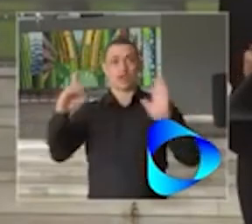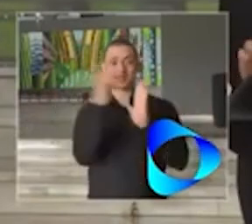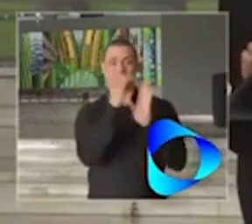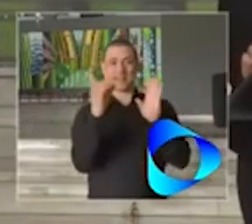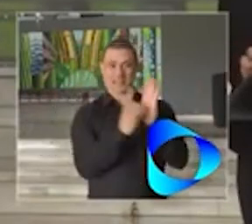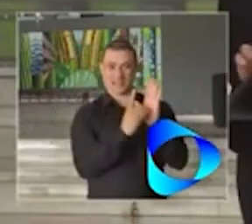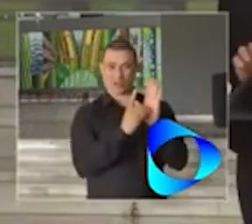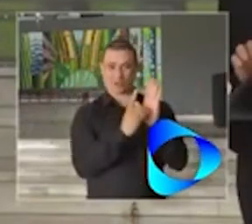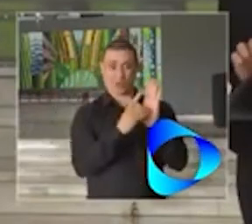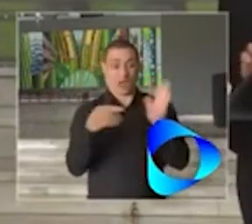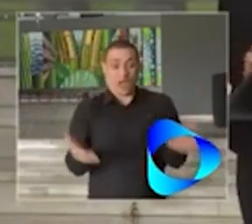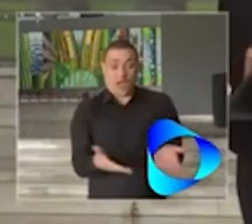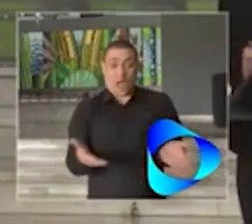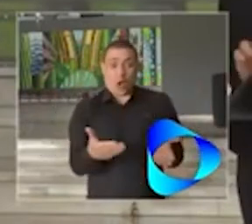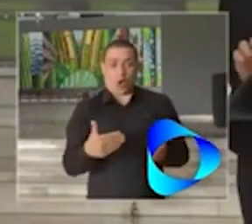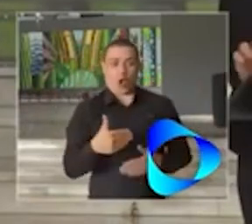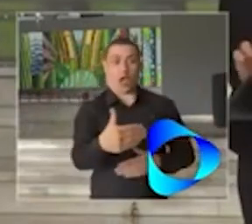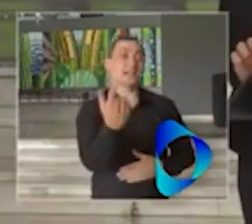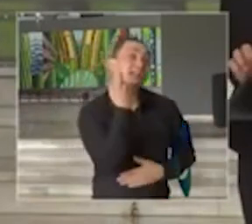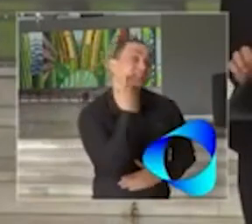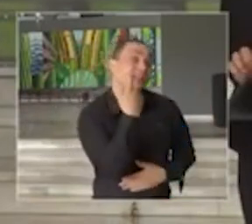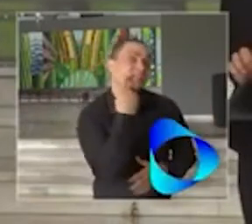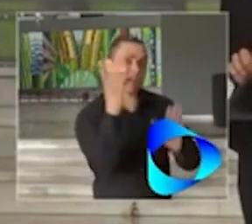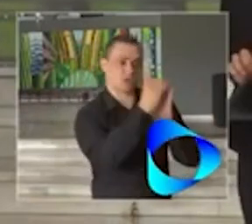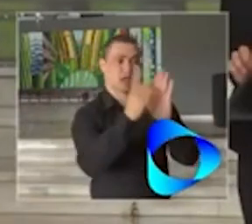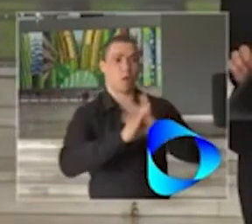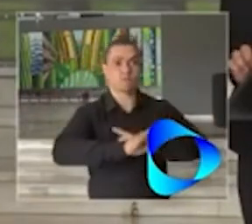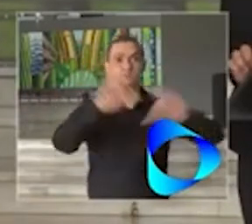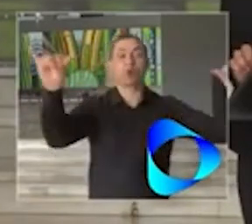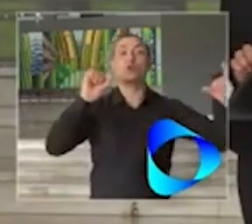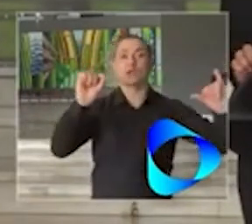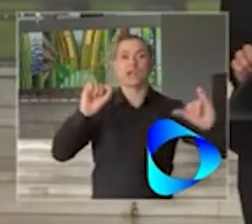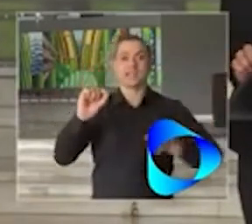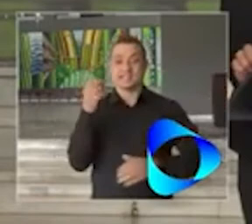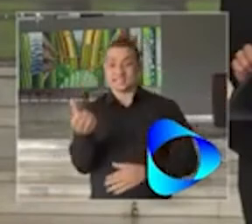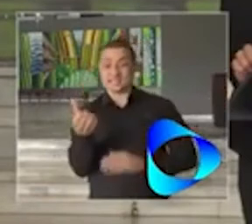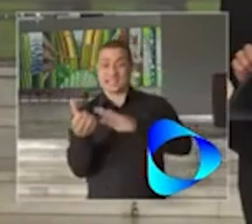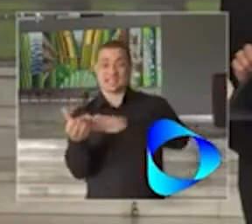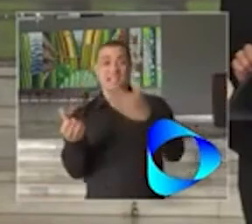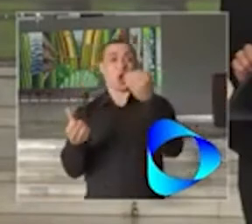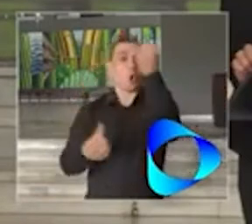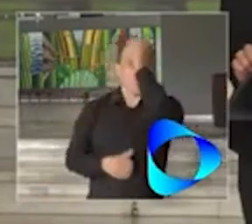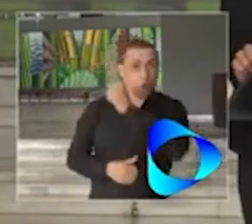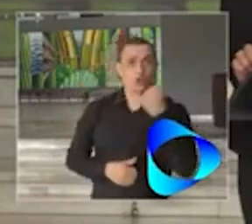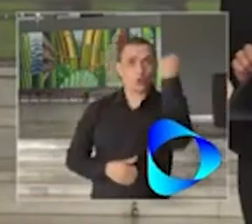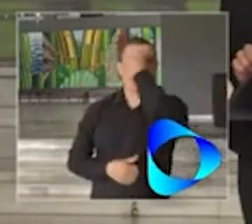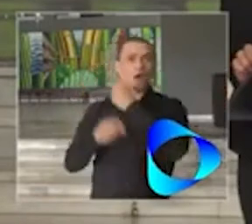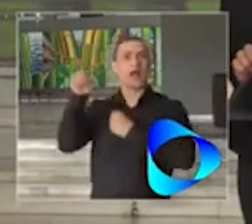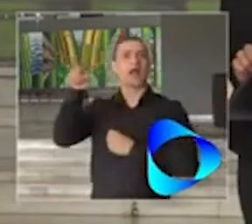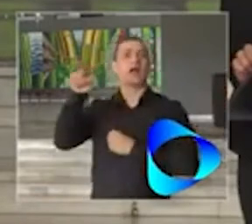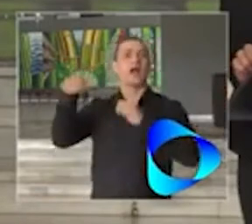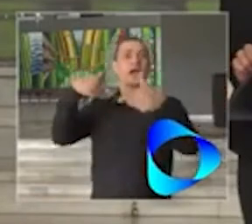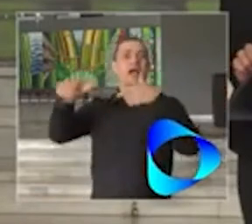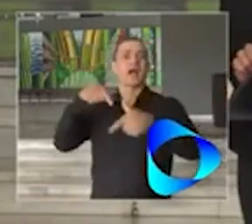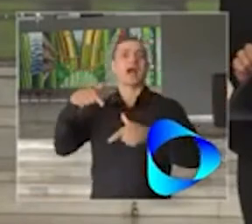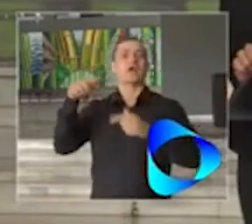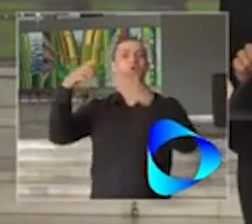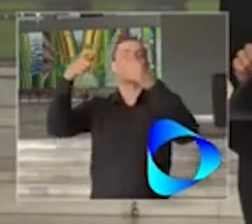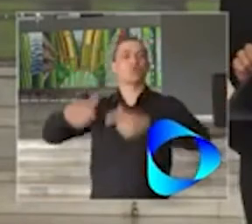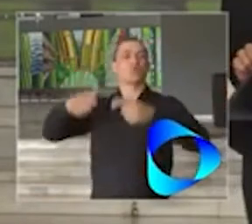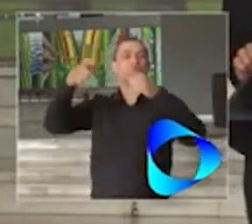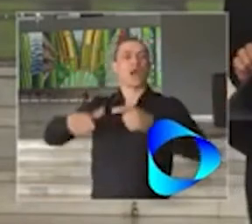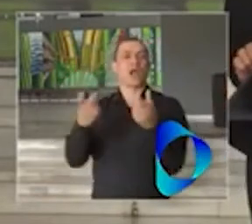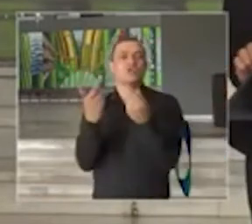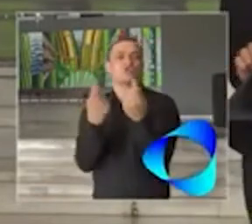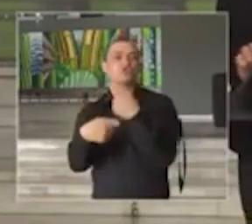decreto publicado agora na próxima sexta-feira, de 6 para 8 horas o horário de funcionamento para